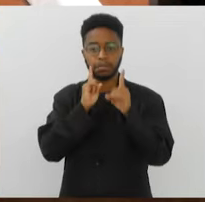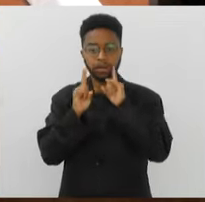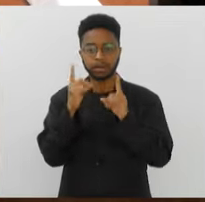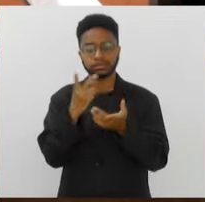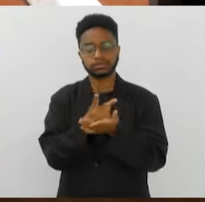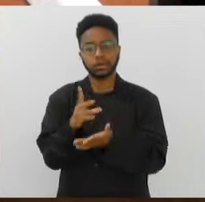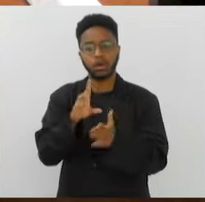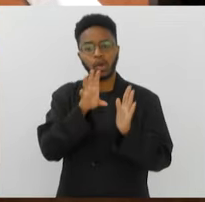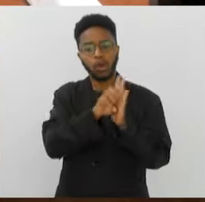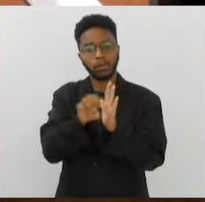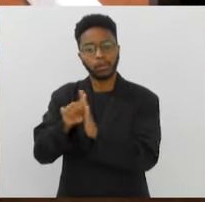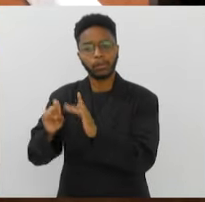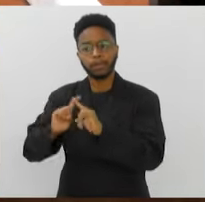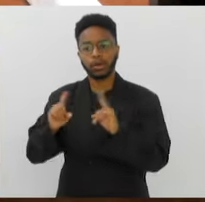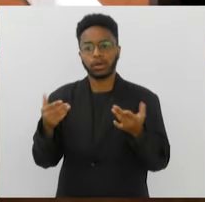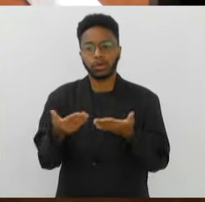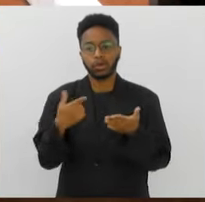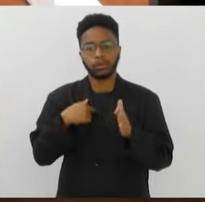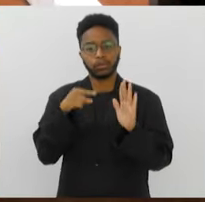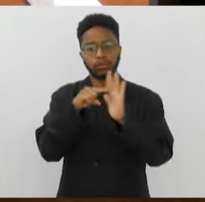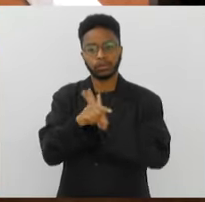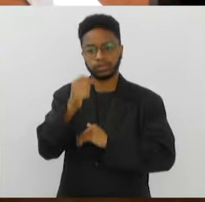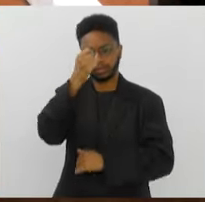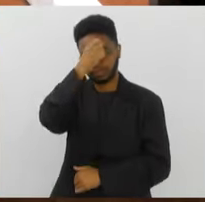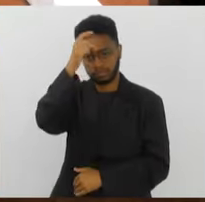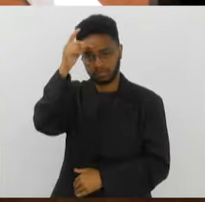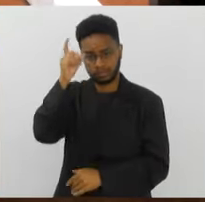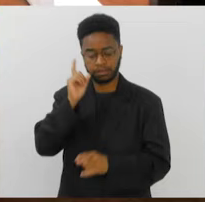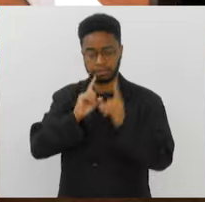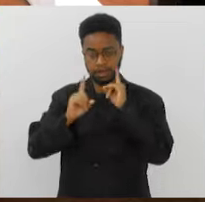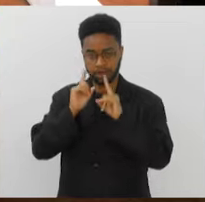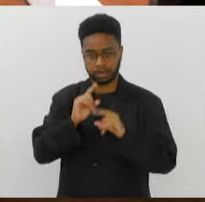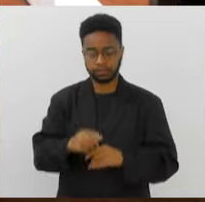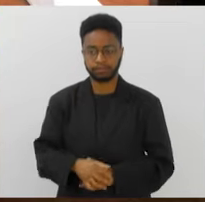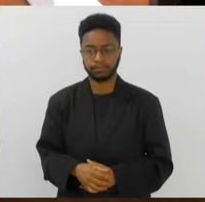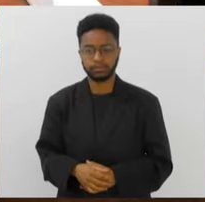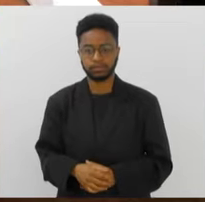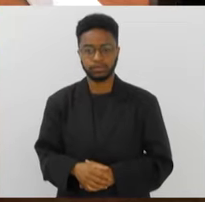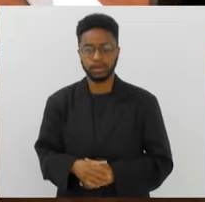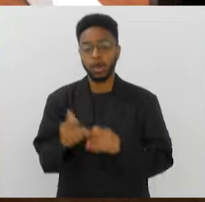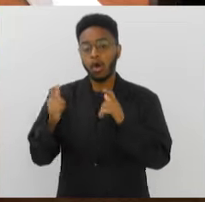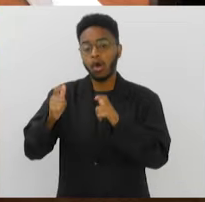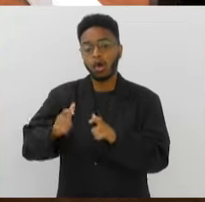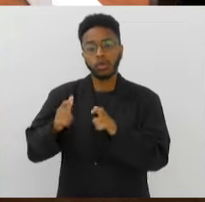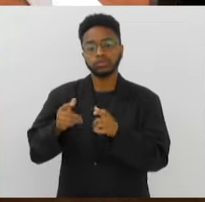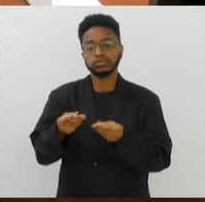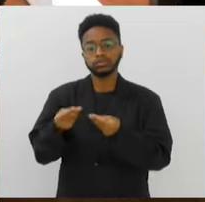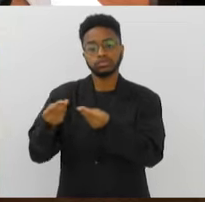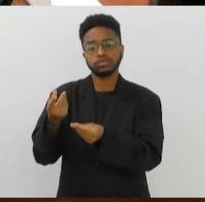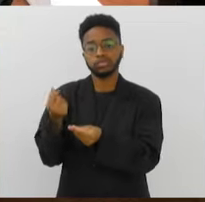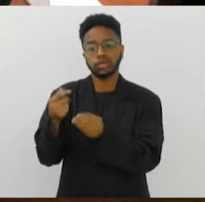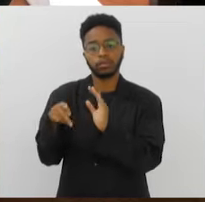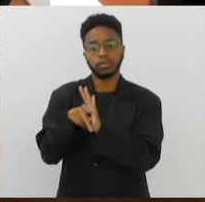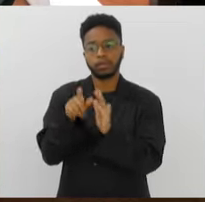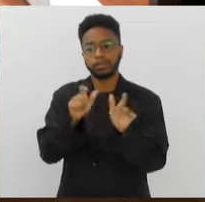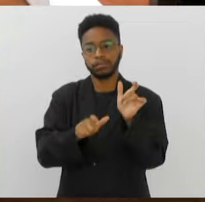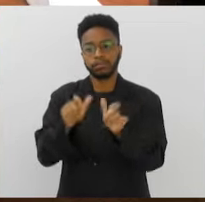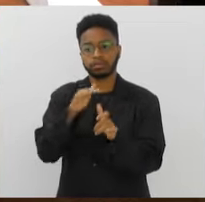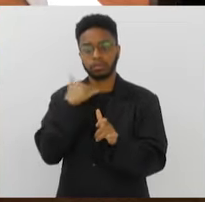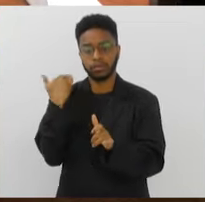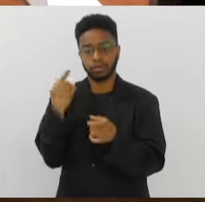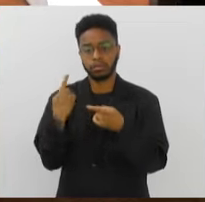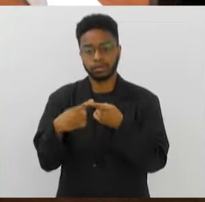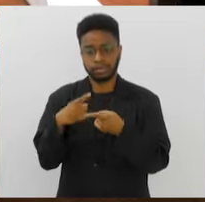E agora eu faço uma pergunta ao prefeito de Maricá. Né? Para onde está indo esse dinheiro que os mortos estão recebendo? Pô?